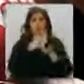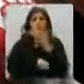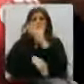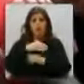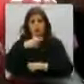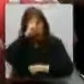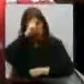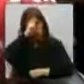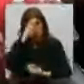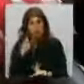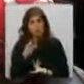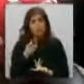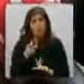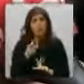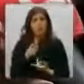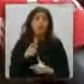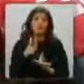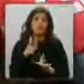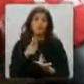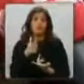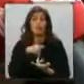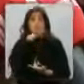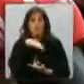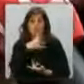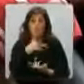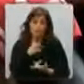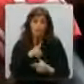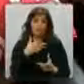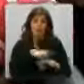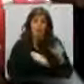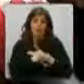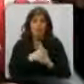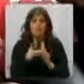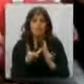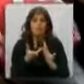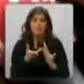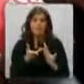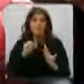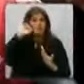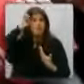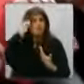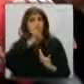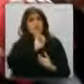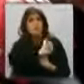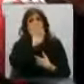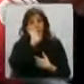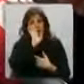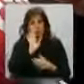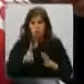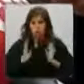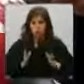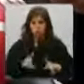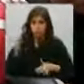pela perda dos filhos têm feito atingido ido o seu bom nome e como tal se ele sentiu do direito está presente